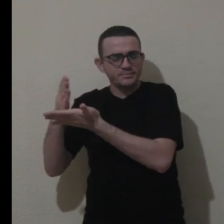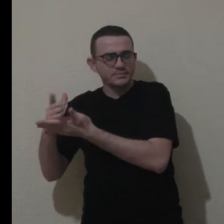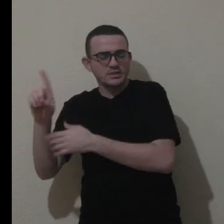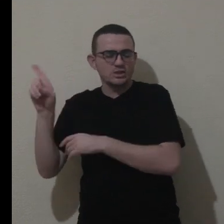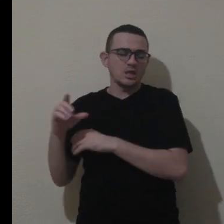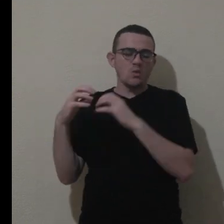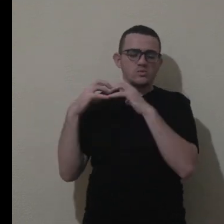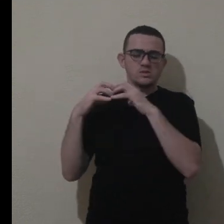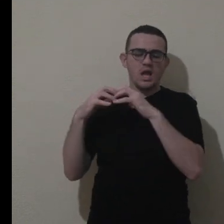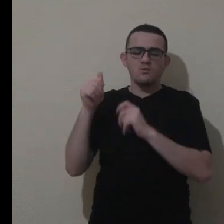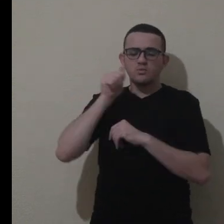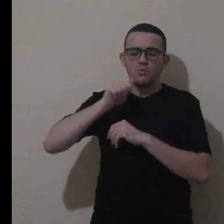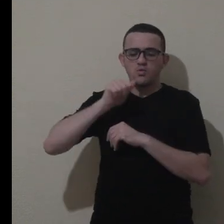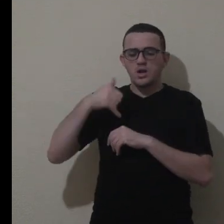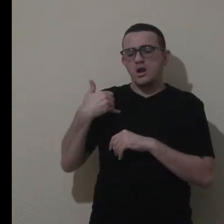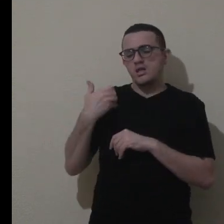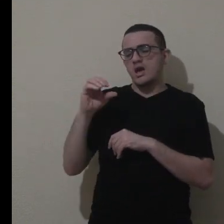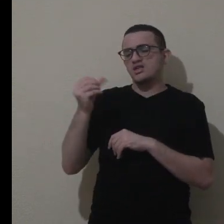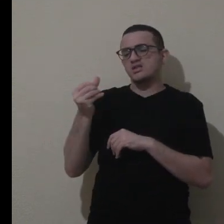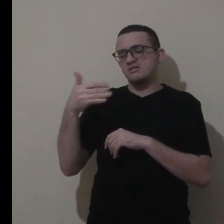uma senhorinha de 60 e poucos anos,